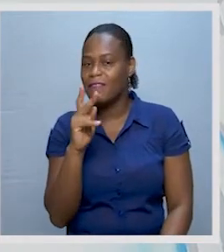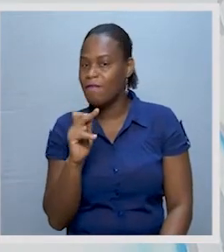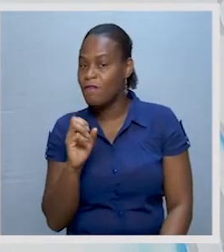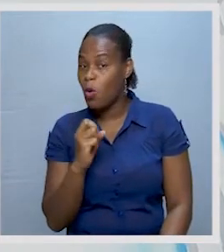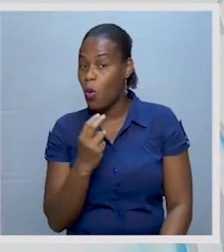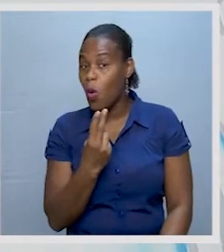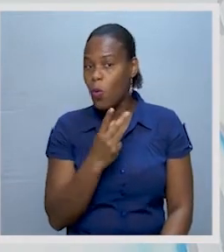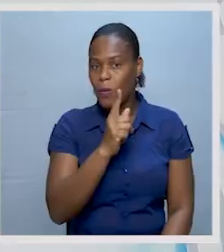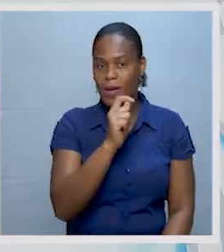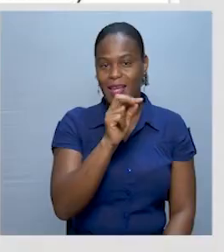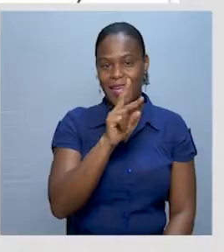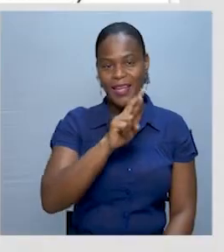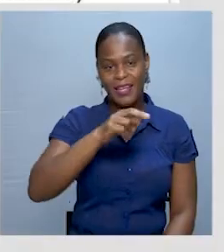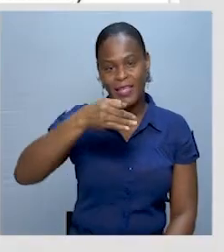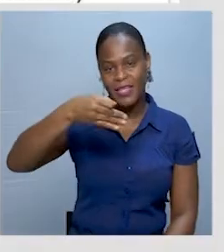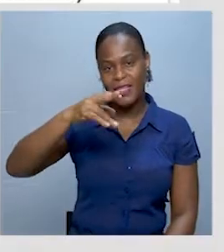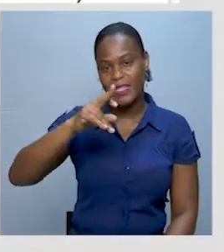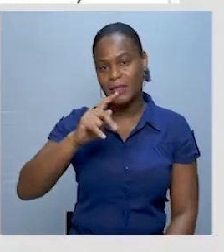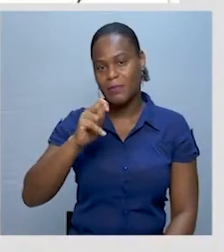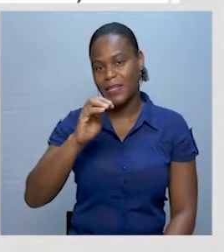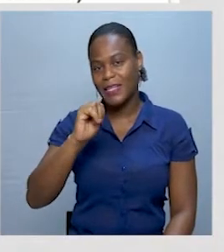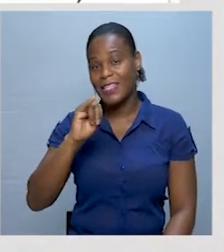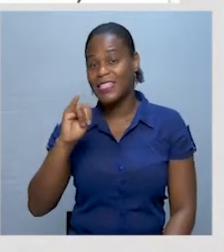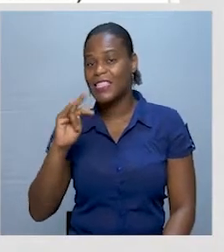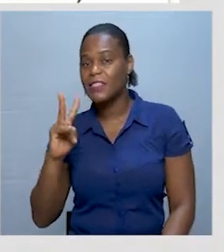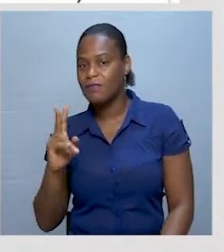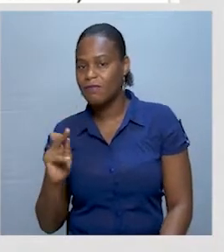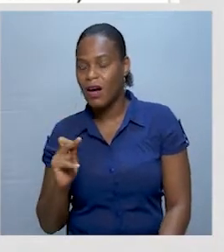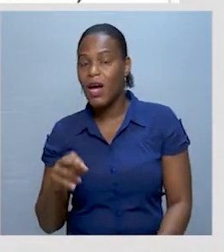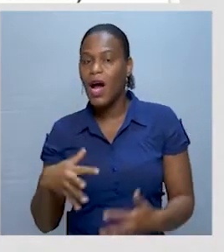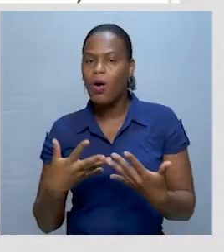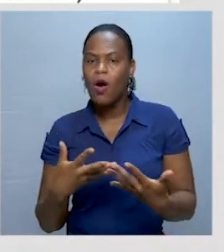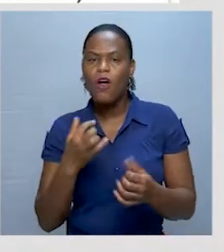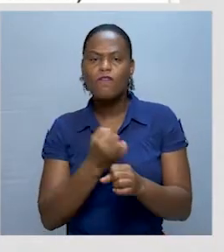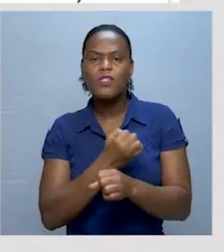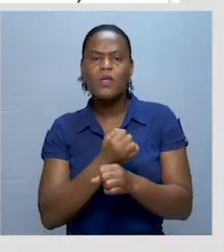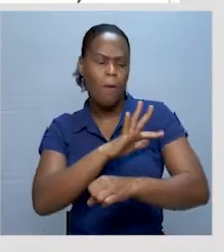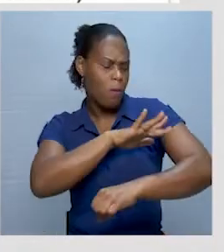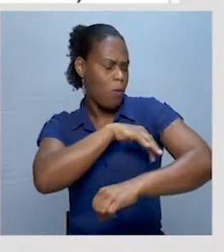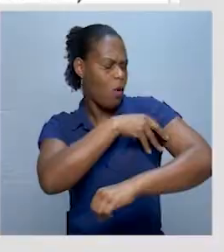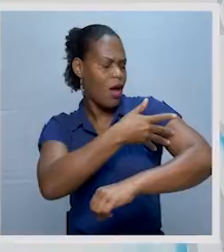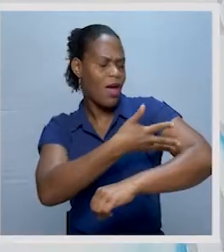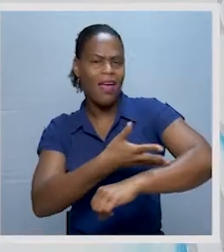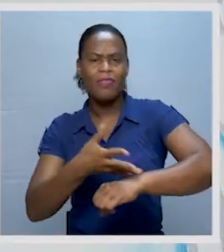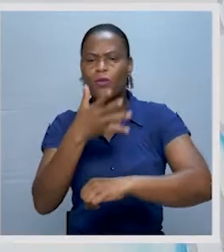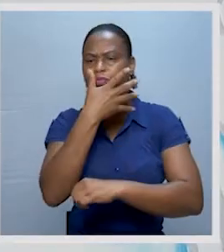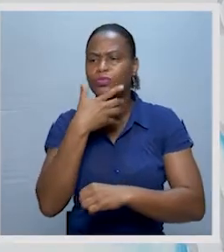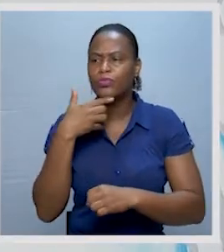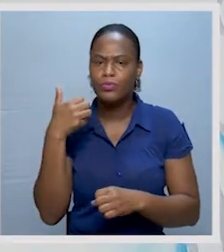A função poética. O nome indica poética, não é? Vem de